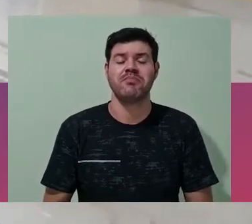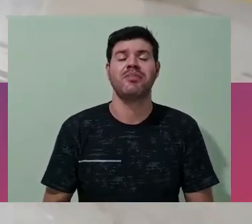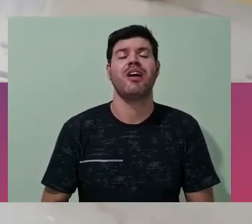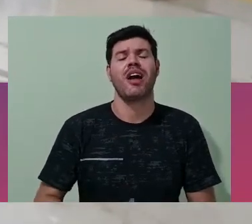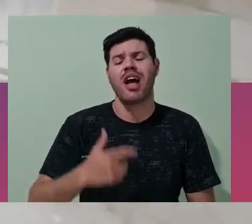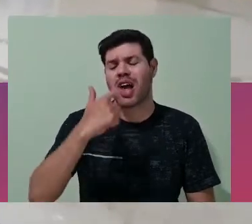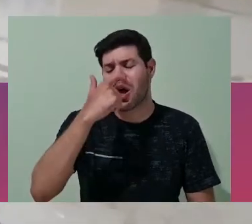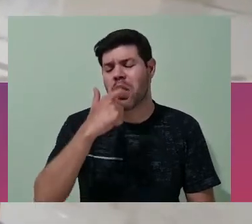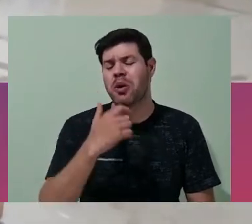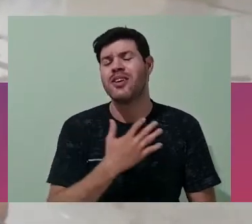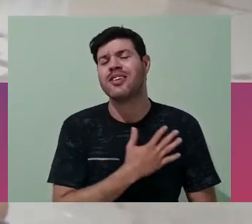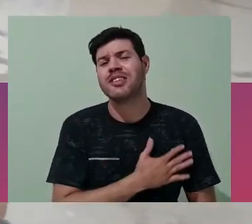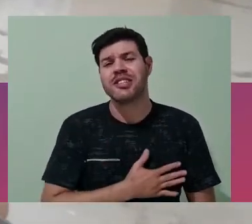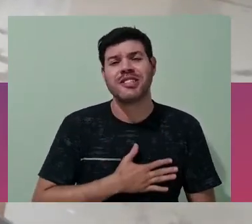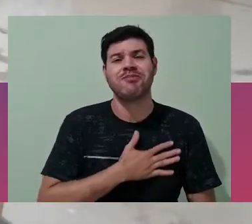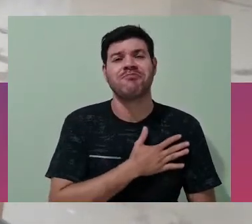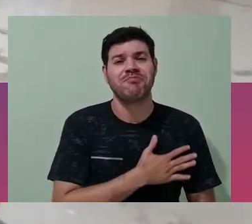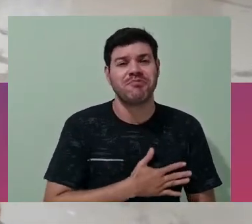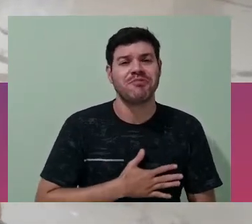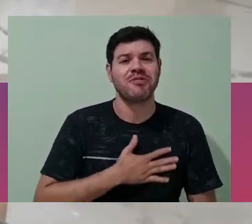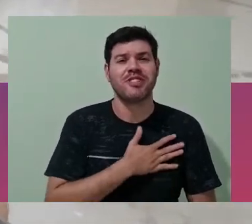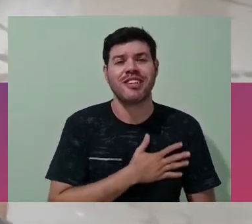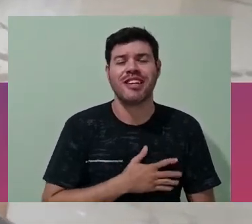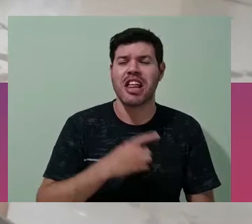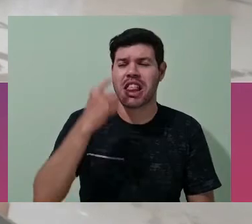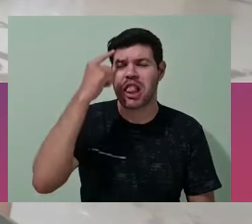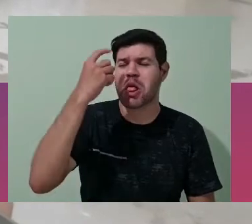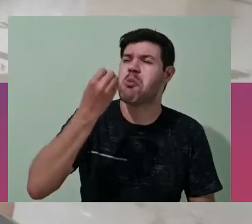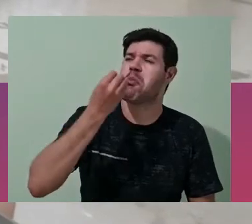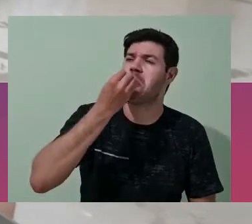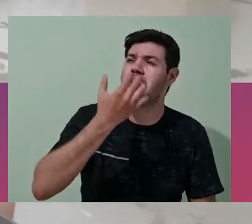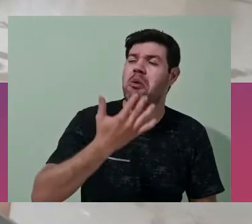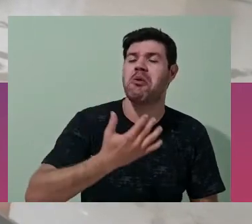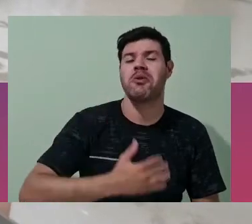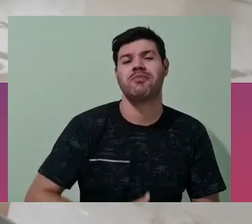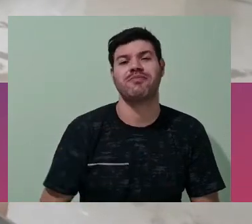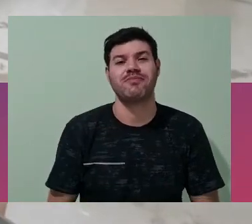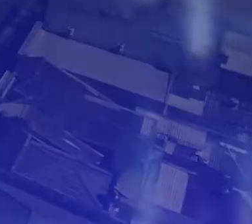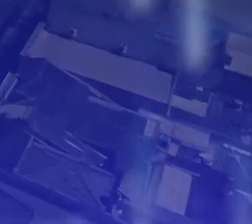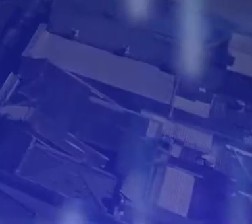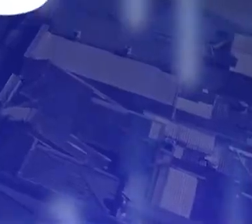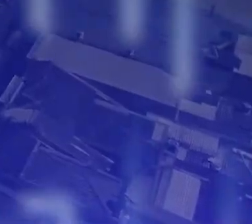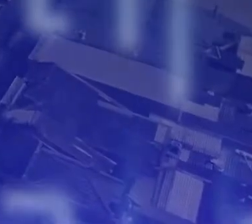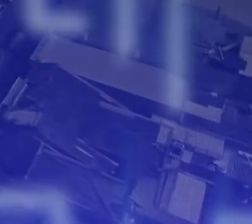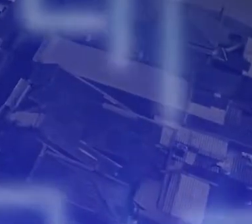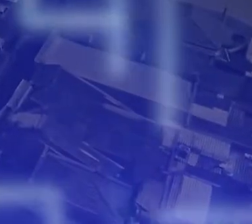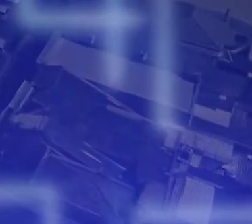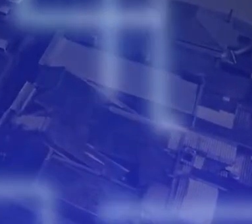Eu gostei. A cadeira é muito boa.